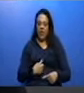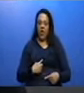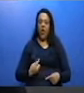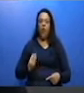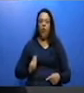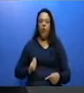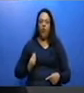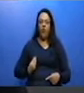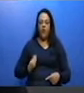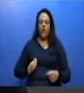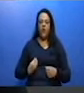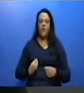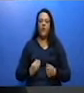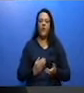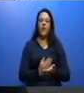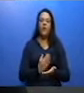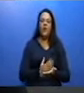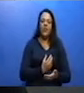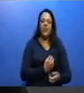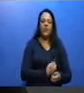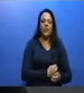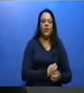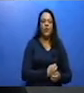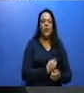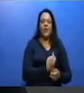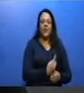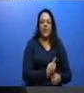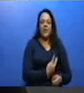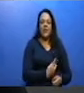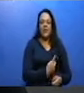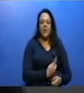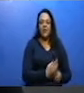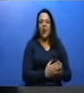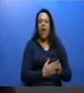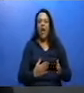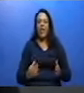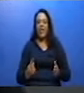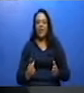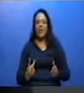121 até a 126 nessa aula. Vamos lá?